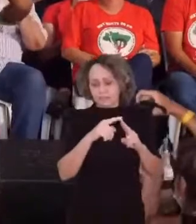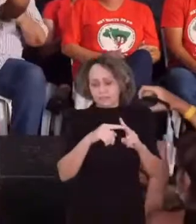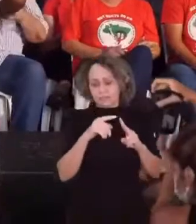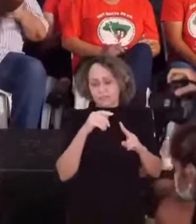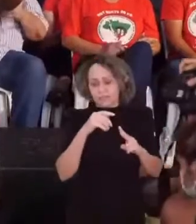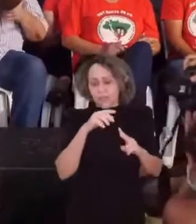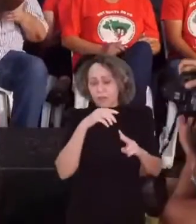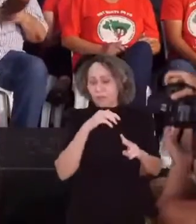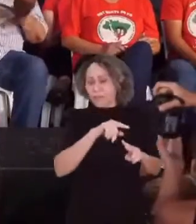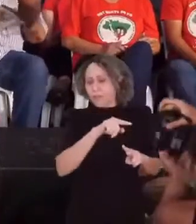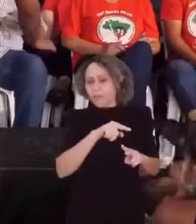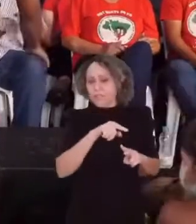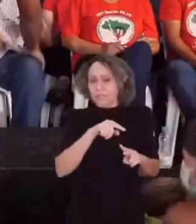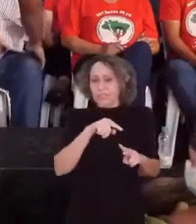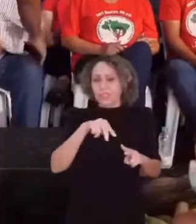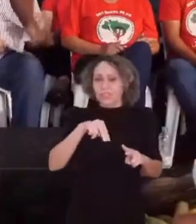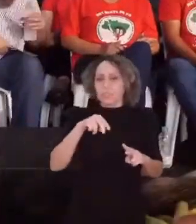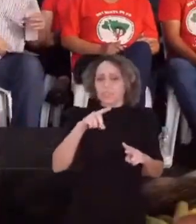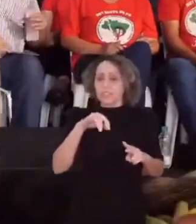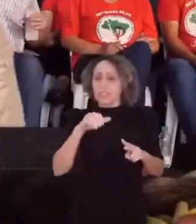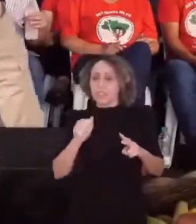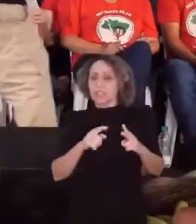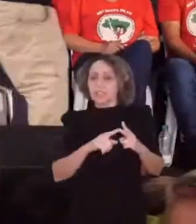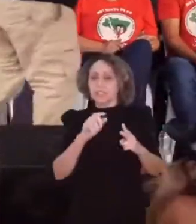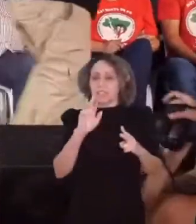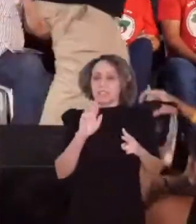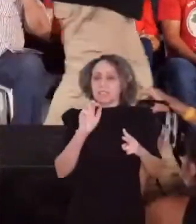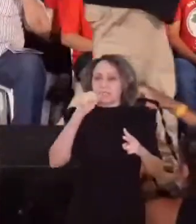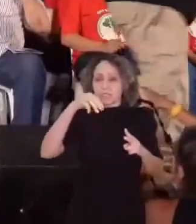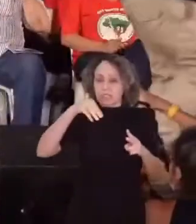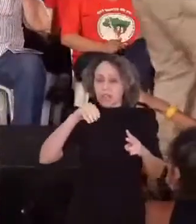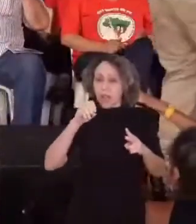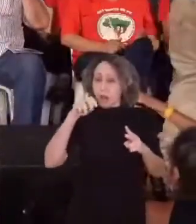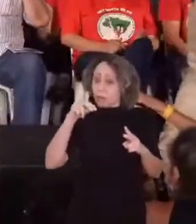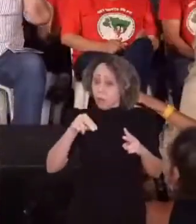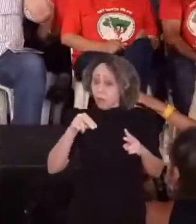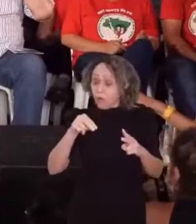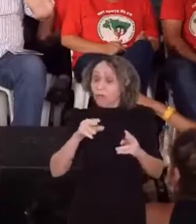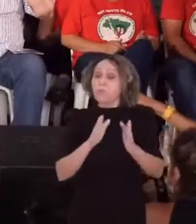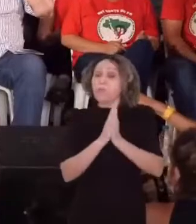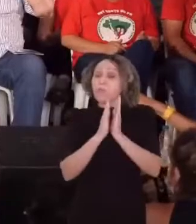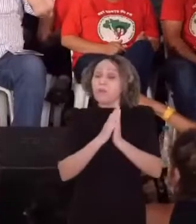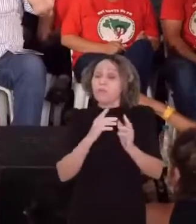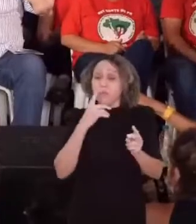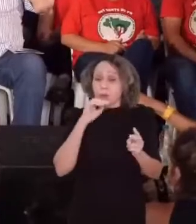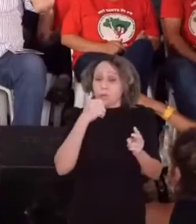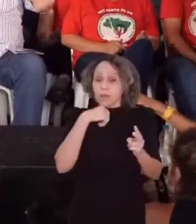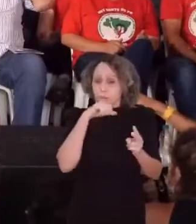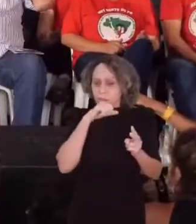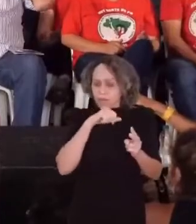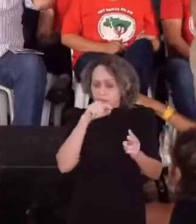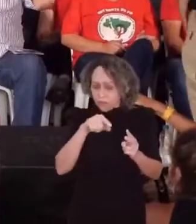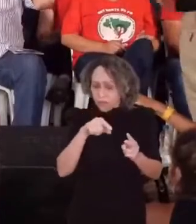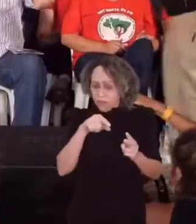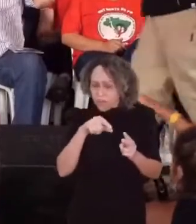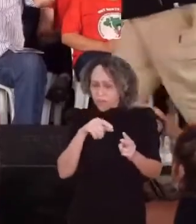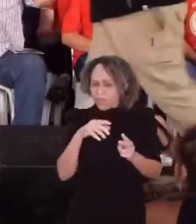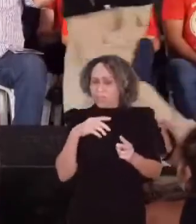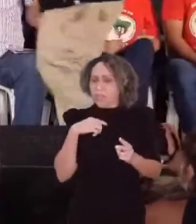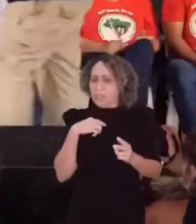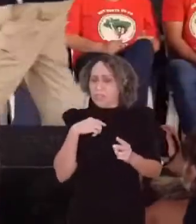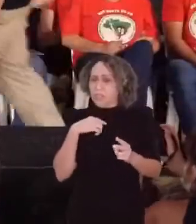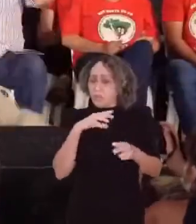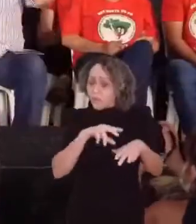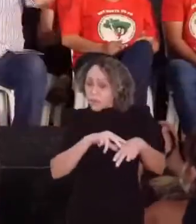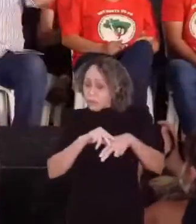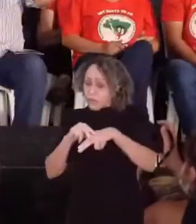favor, vem aqui no canto do palco para resgatar essas crianças. Os nossos sem terrinha são o nosso maior tesouro, né? Vocês não são o futuro